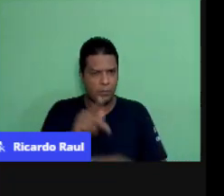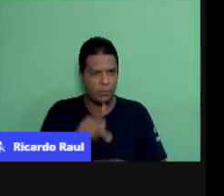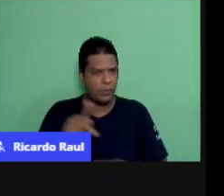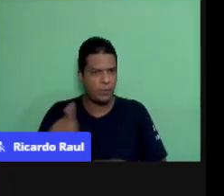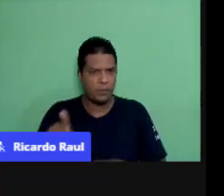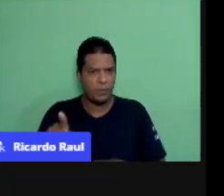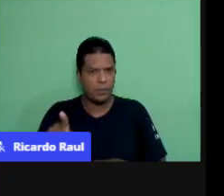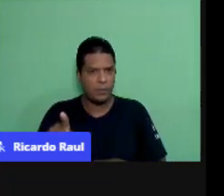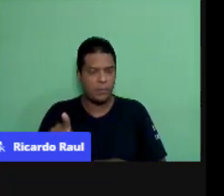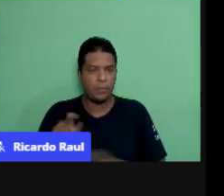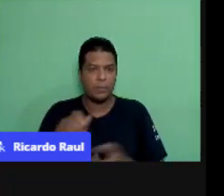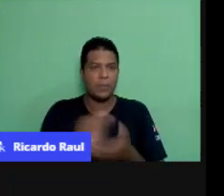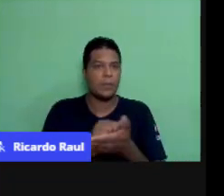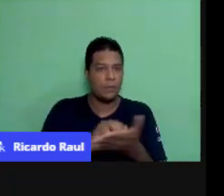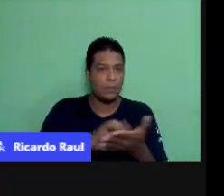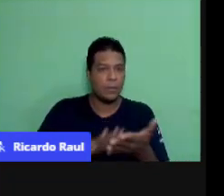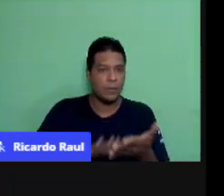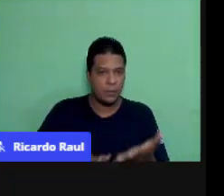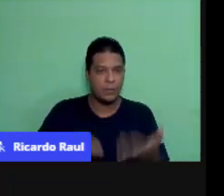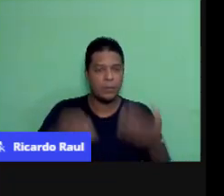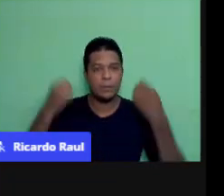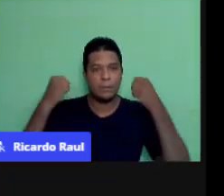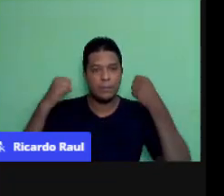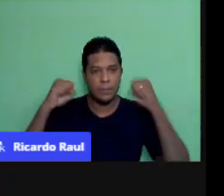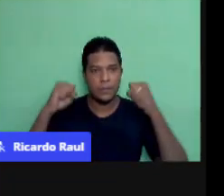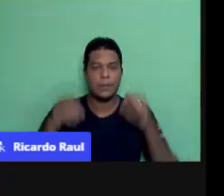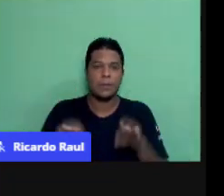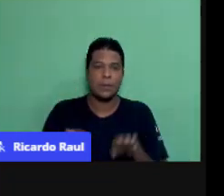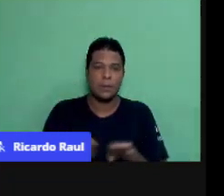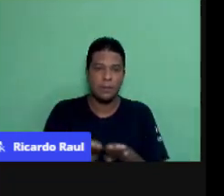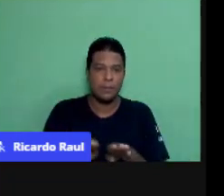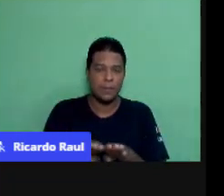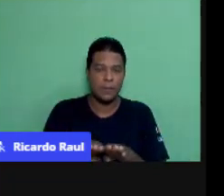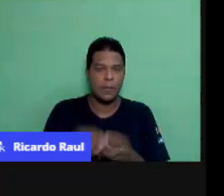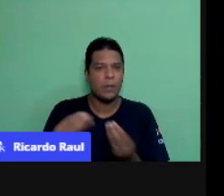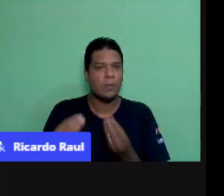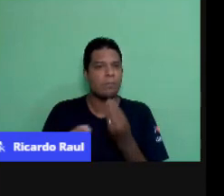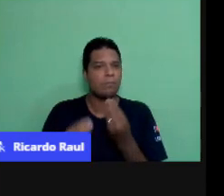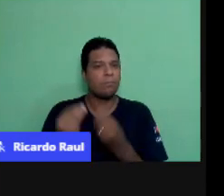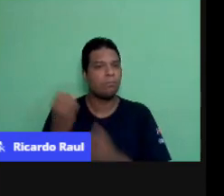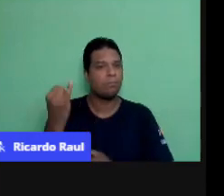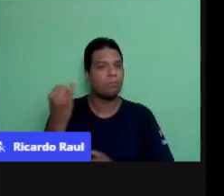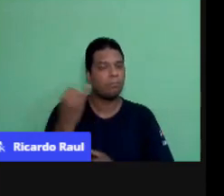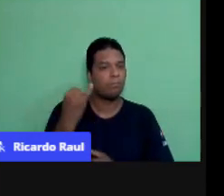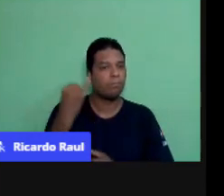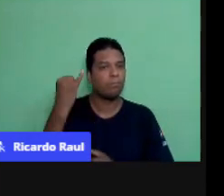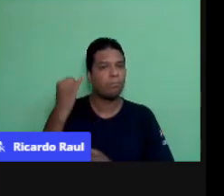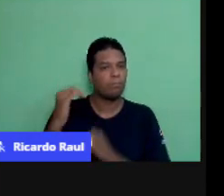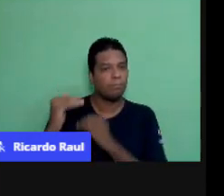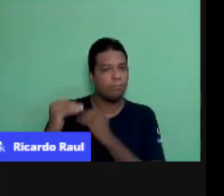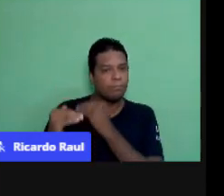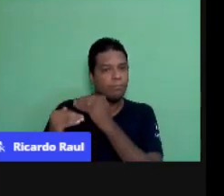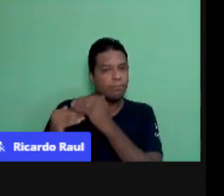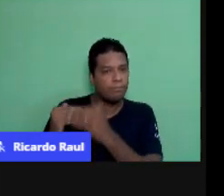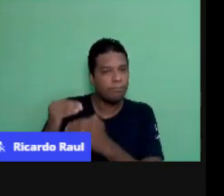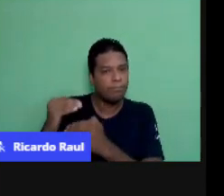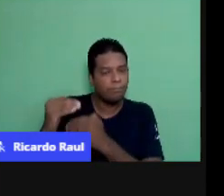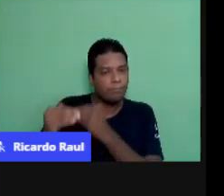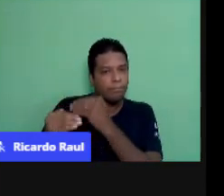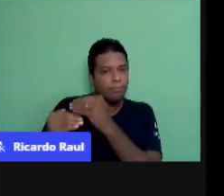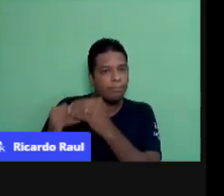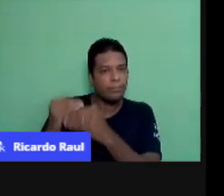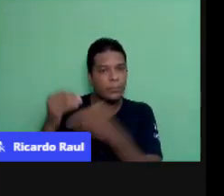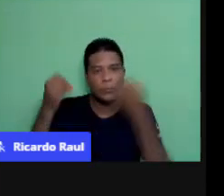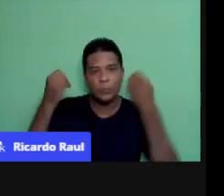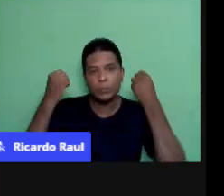Com atividade física também. Então, como que é importante esse processo do professor de educação física,